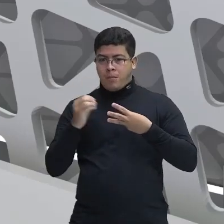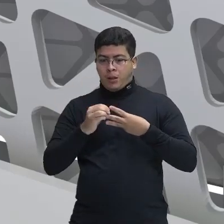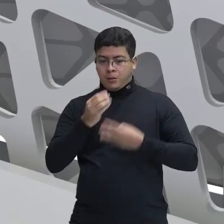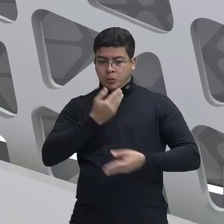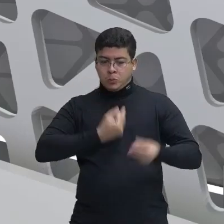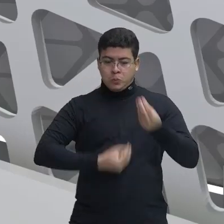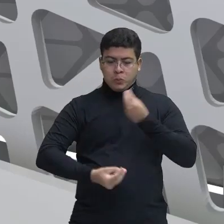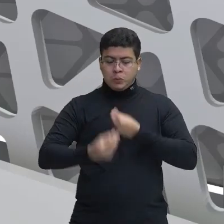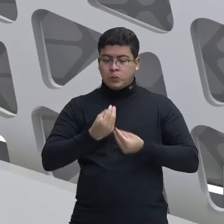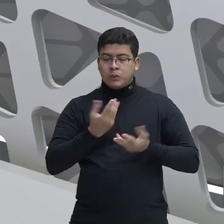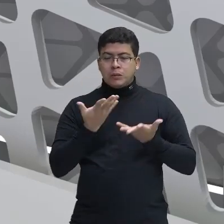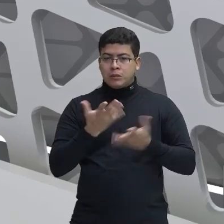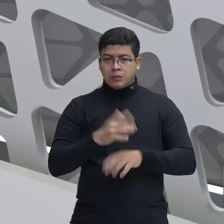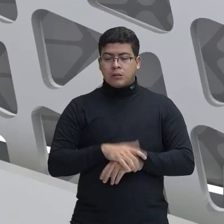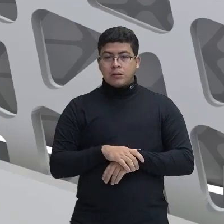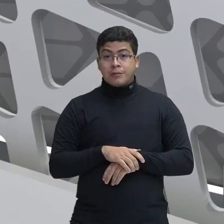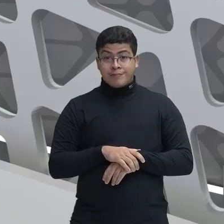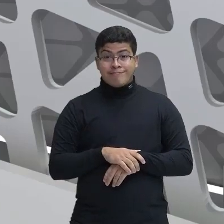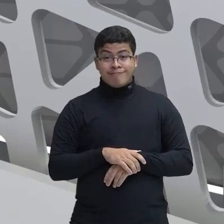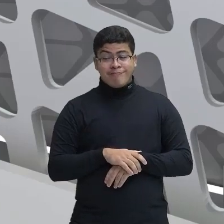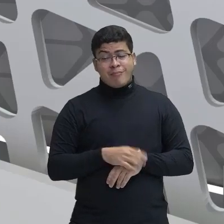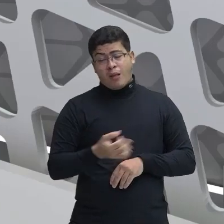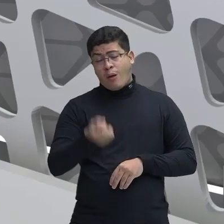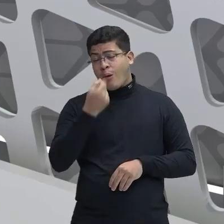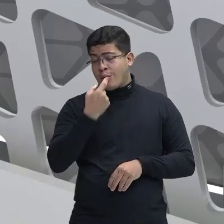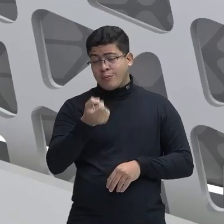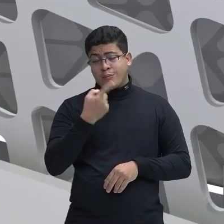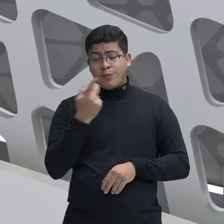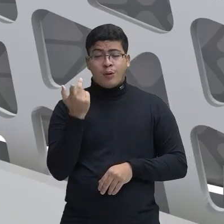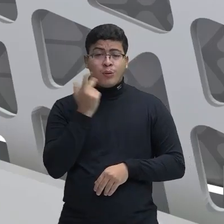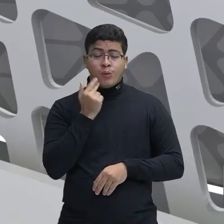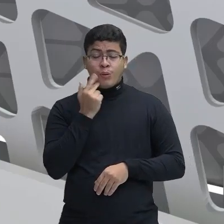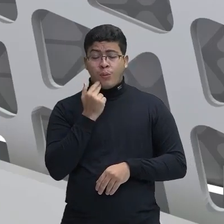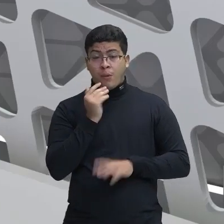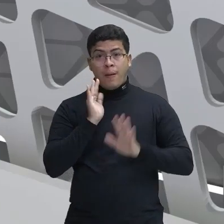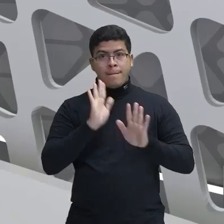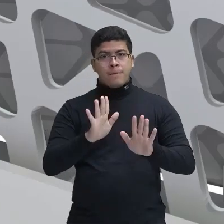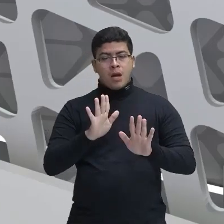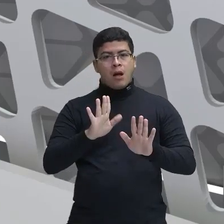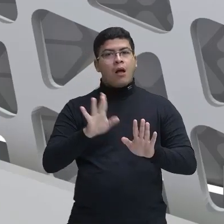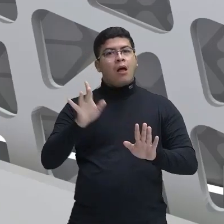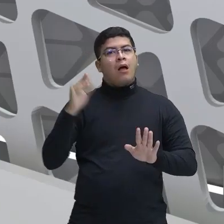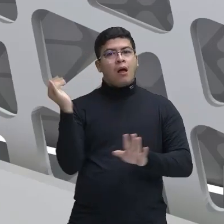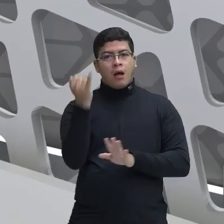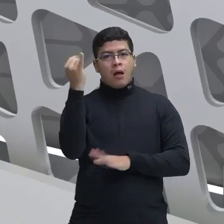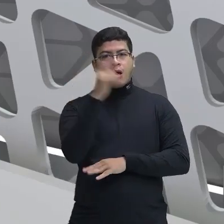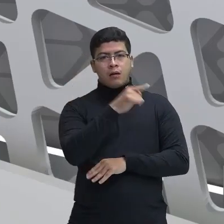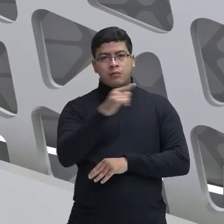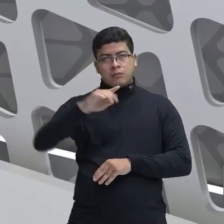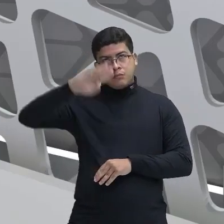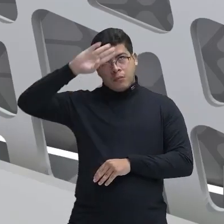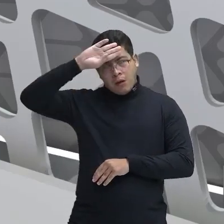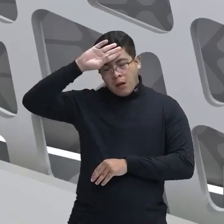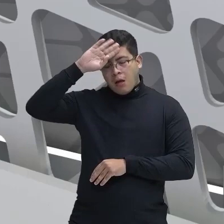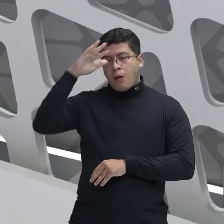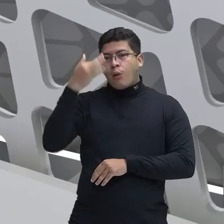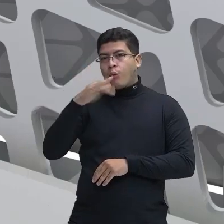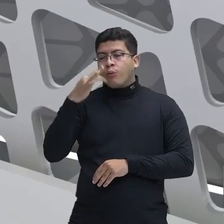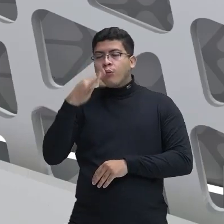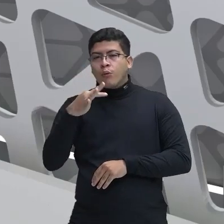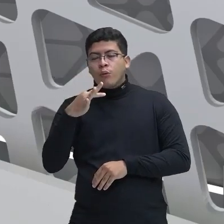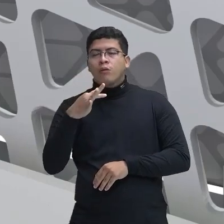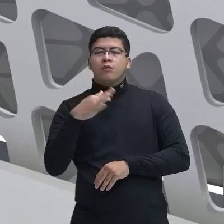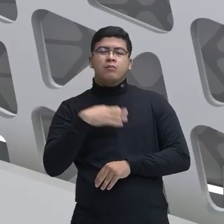infeccioso. E aí, geralmente, a gente vai se automedicar. Mas é importante que, tô com febre, tô com dor, tô